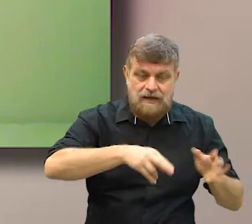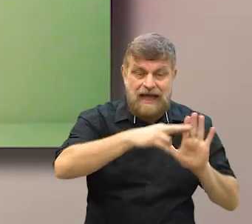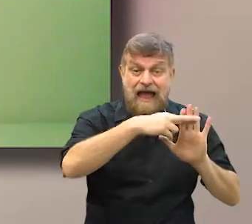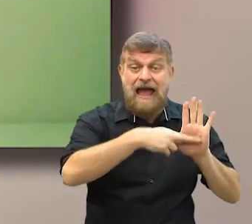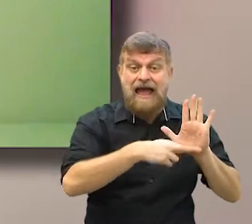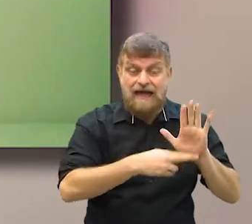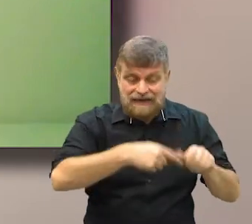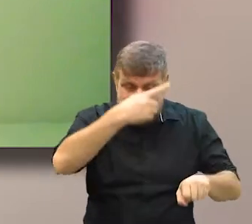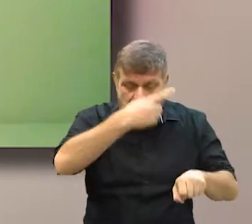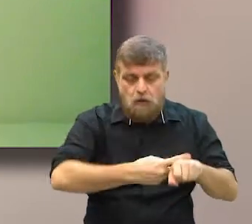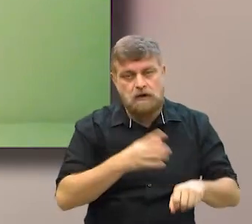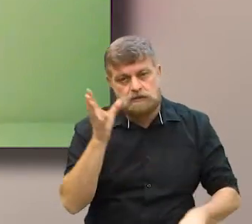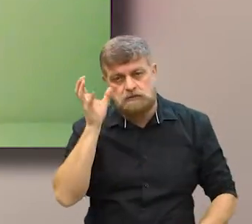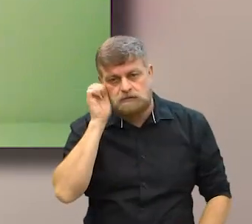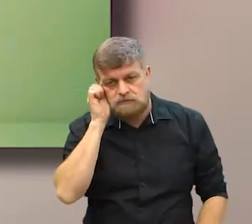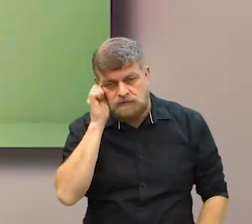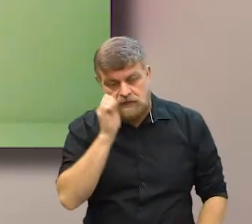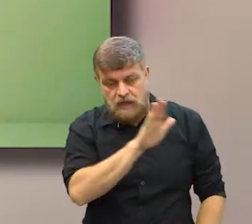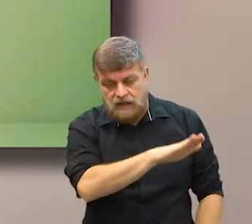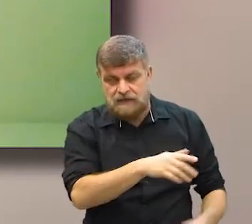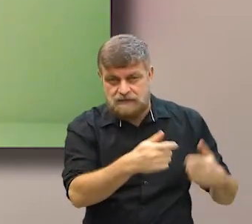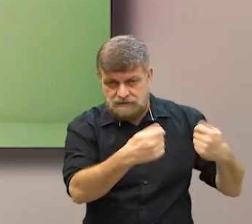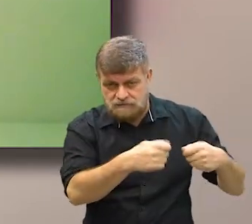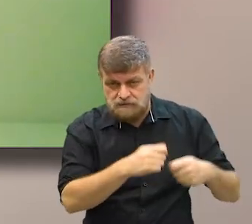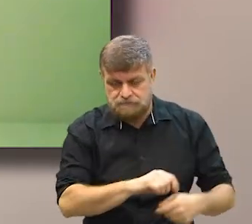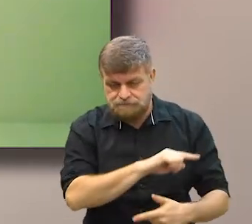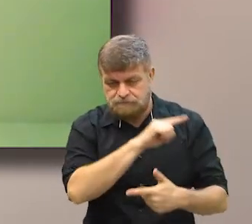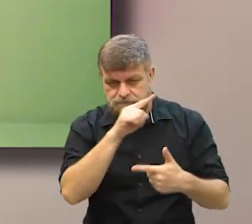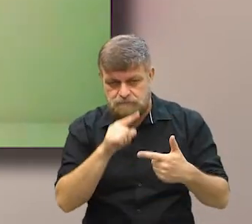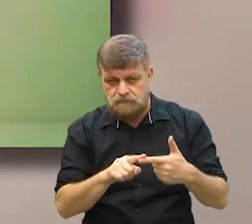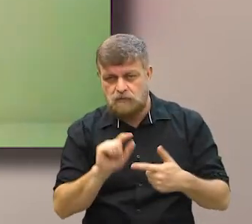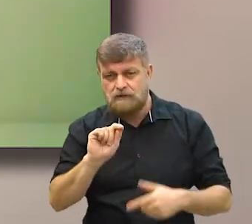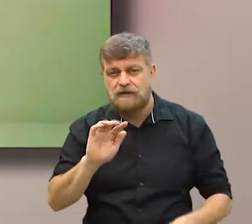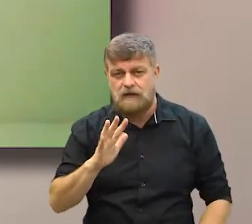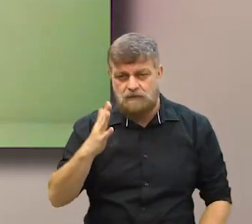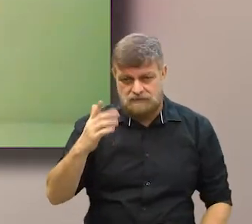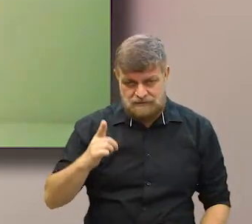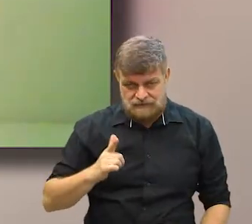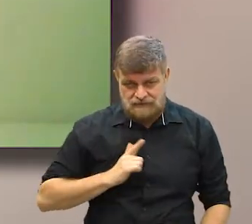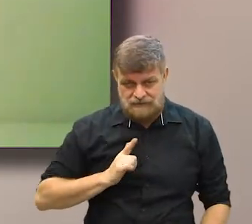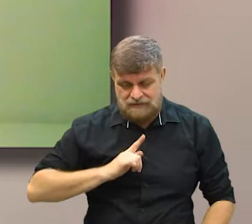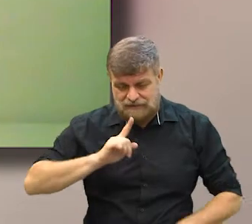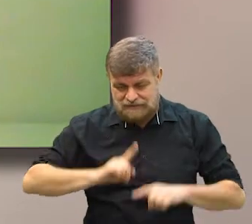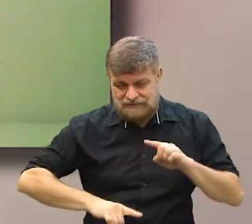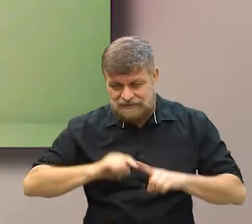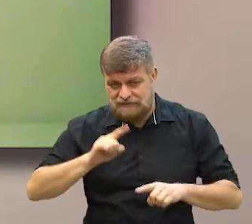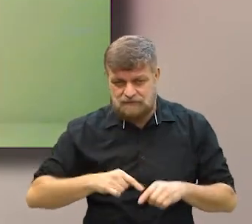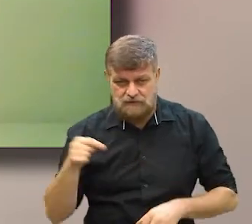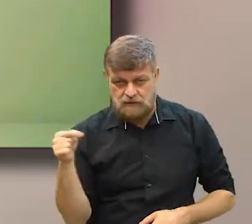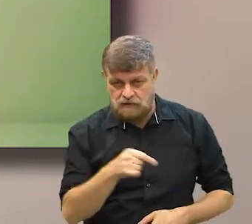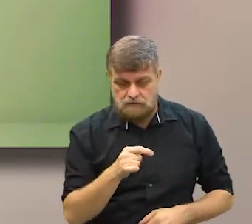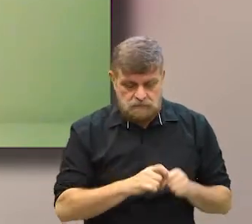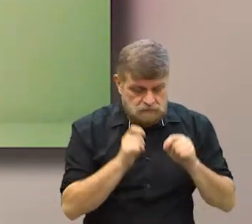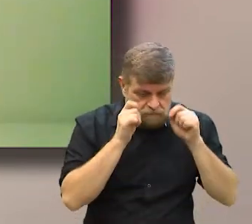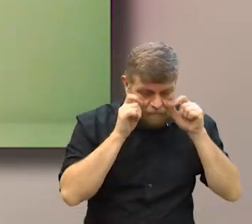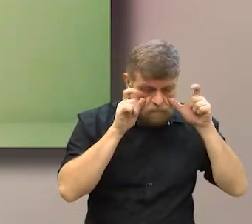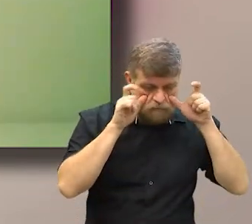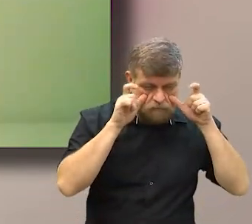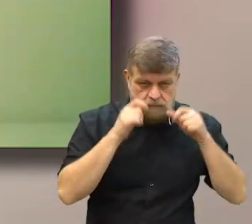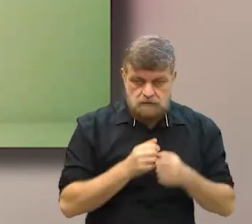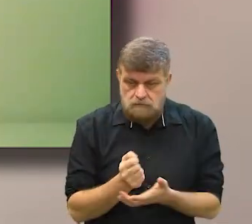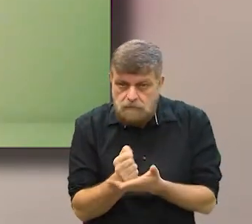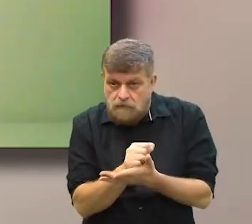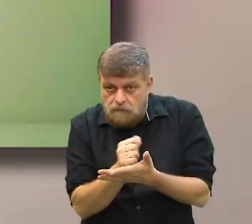a disciplina que a criança precisa para dormir. Em segundo lugar, há cada vez mais elementos que favorecem o